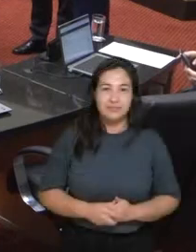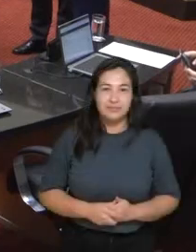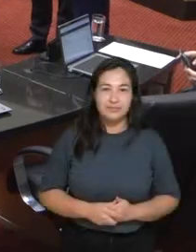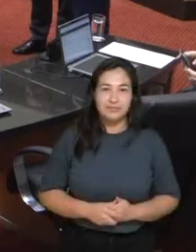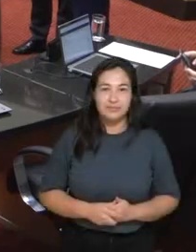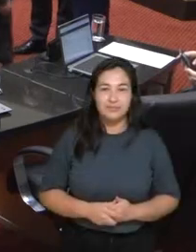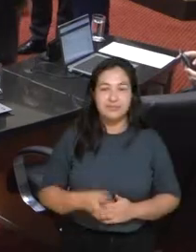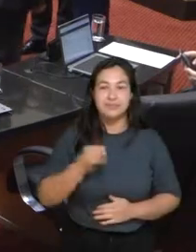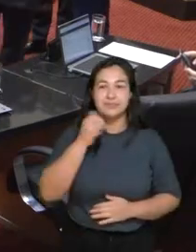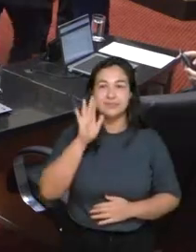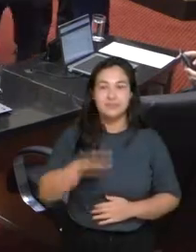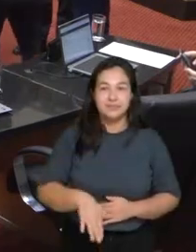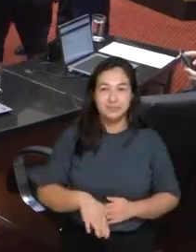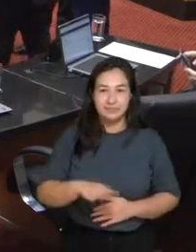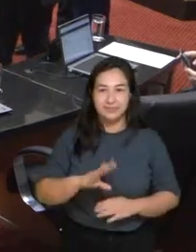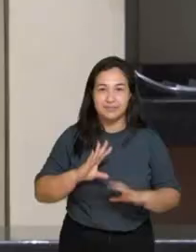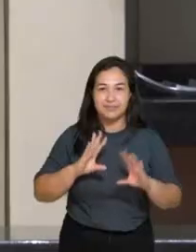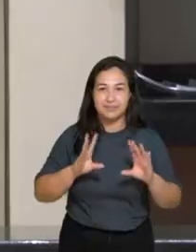Boa tarde a todos.